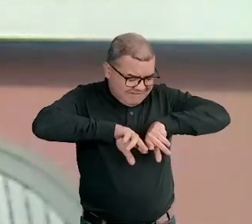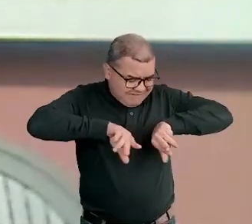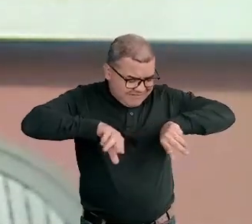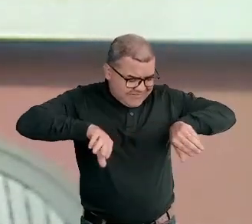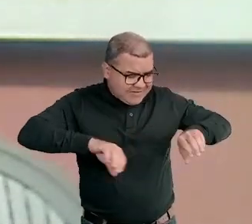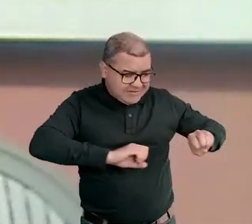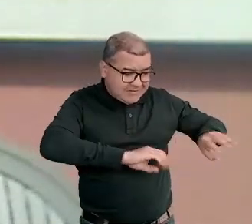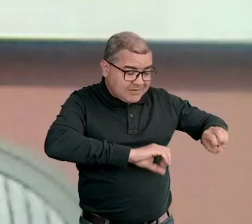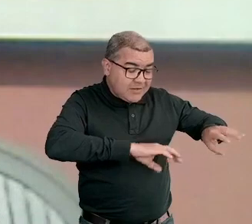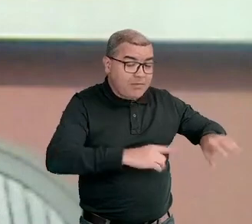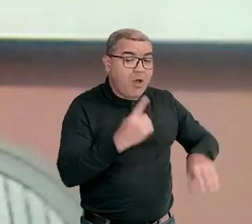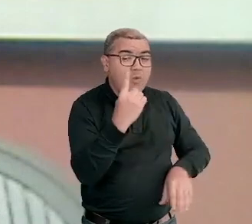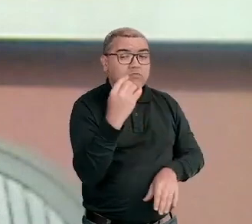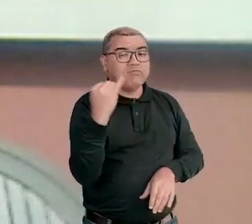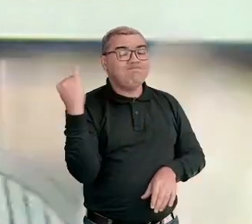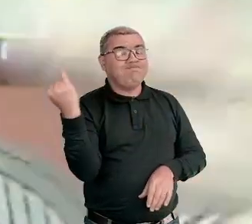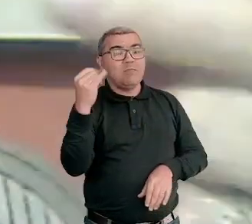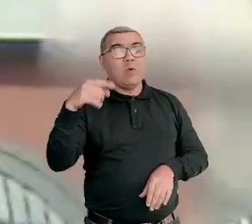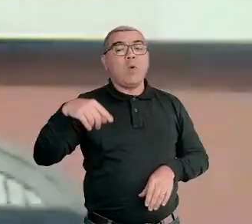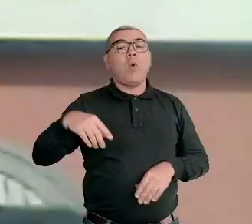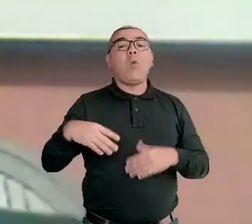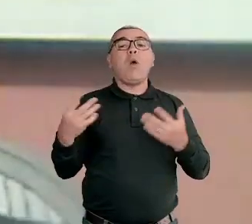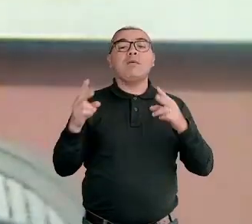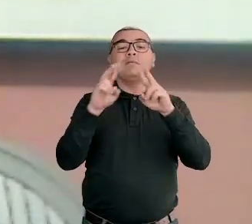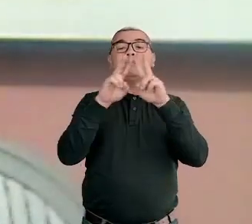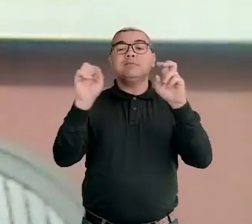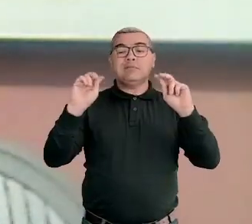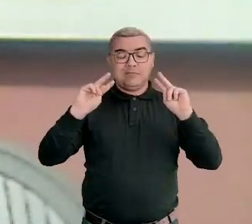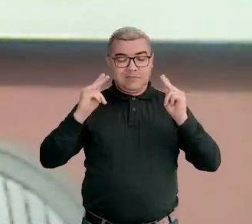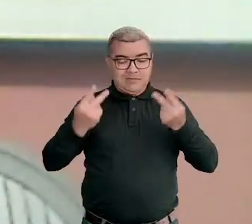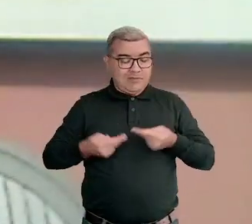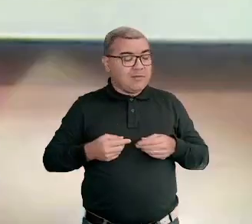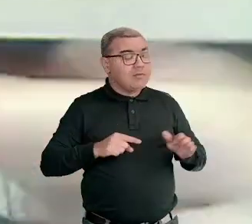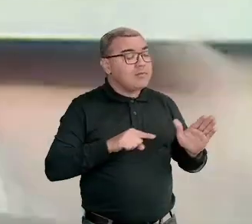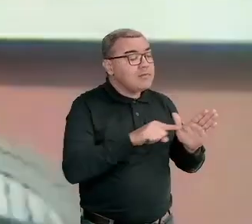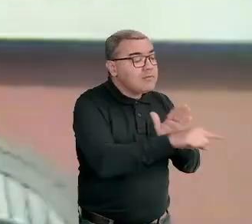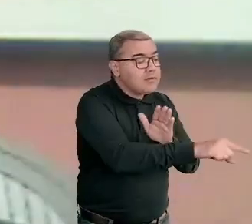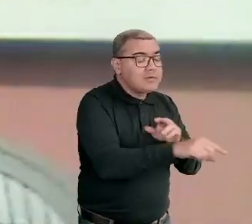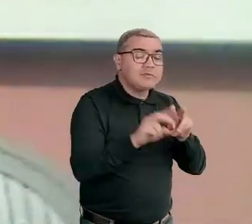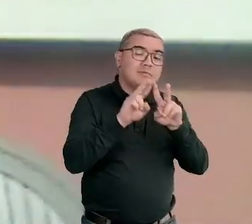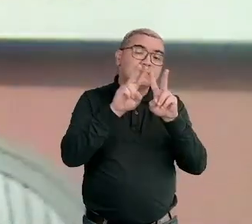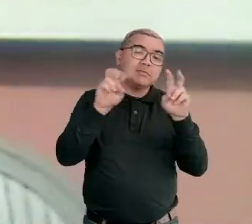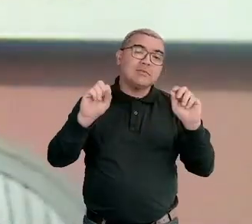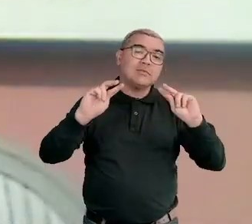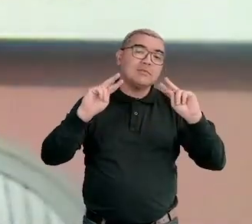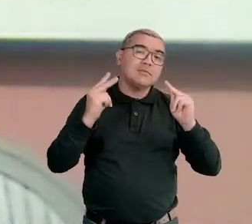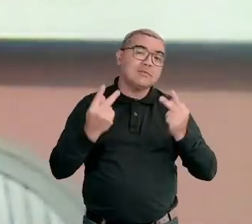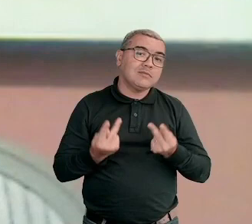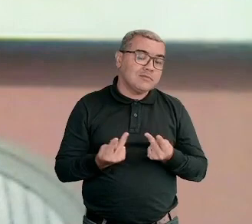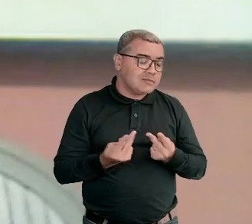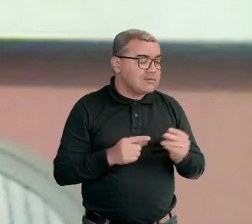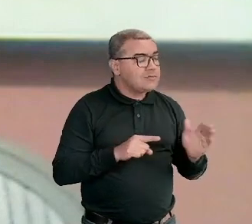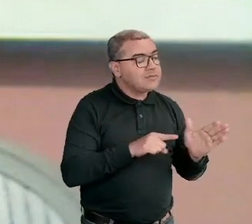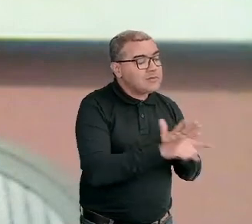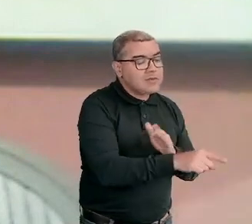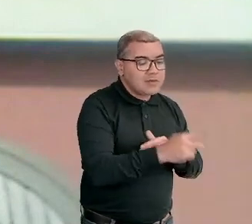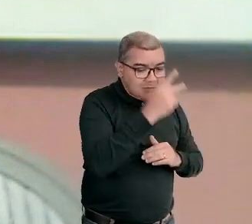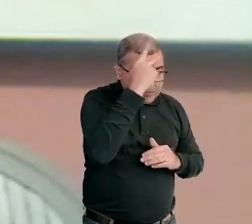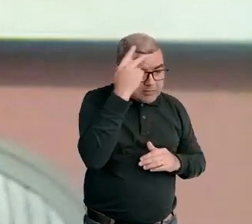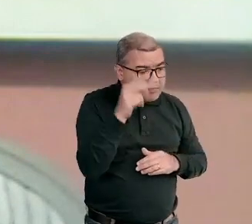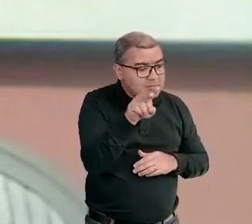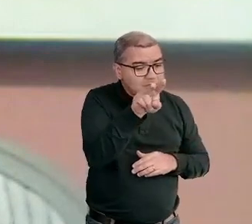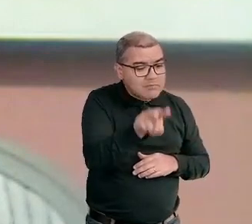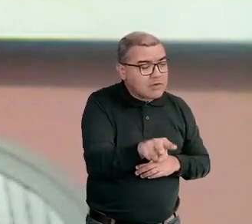nos ensinos de humanidades. Então, ele fazia perguntas sobre humanidades, como ele iria abordar uma pessoa que